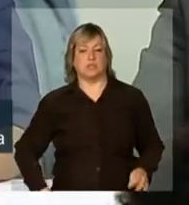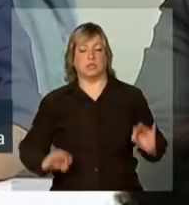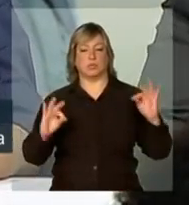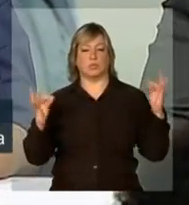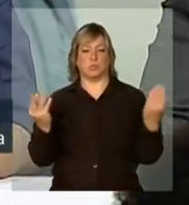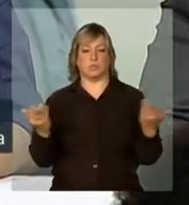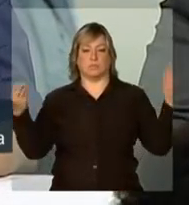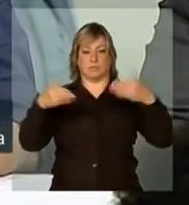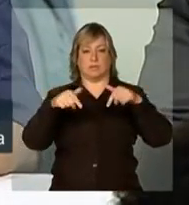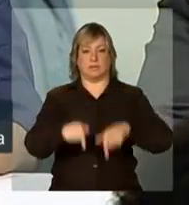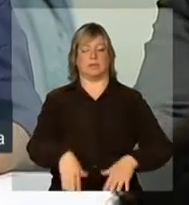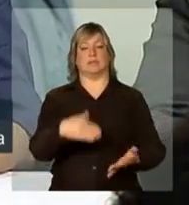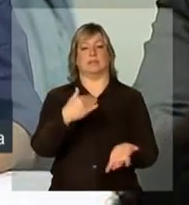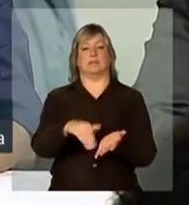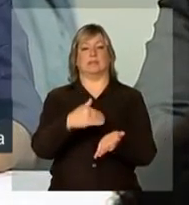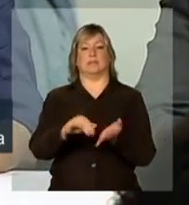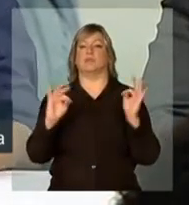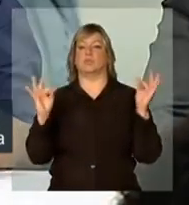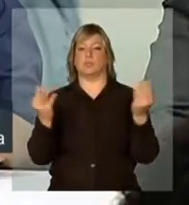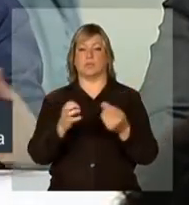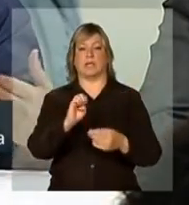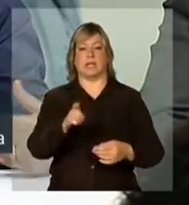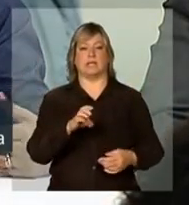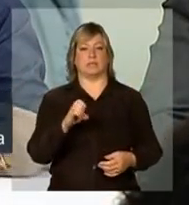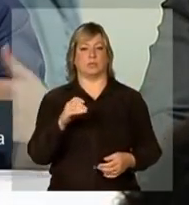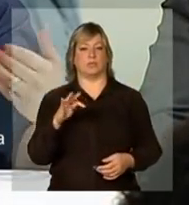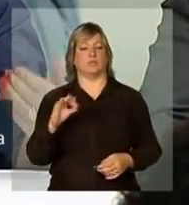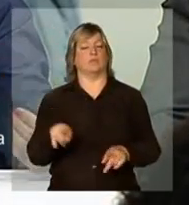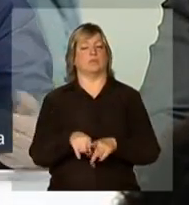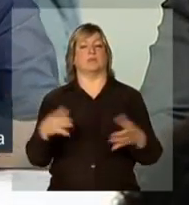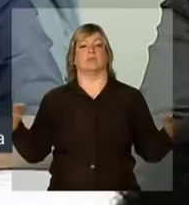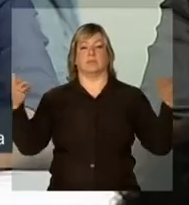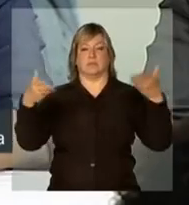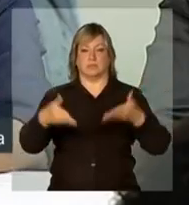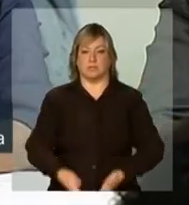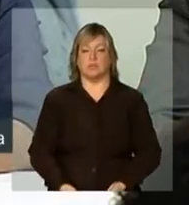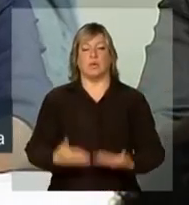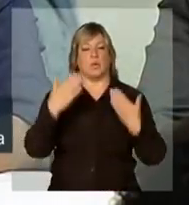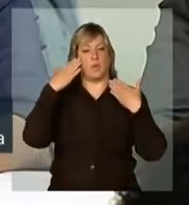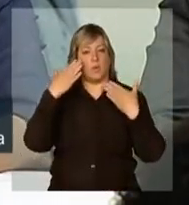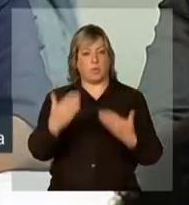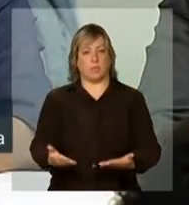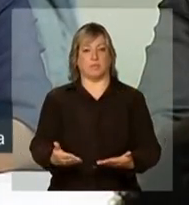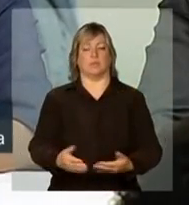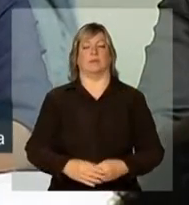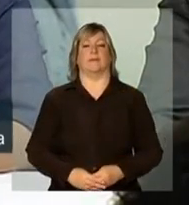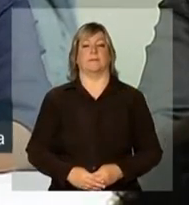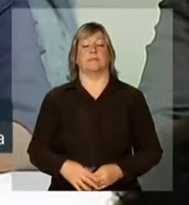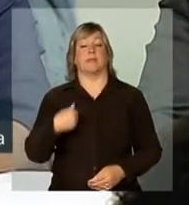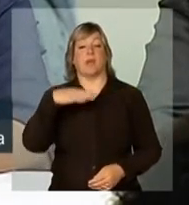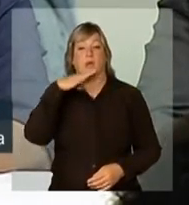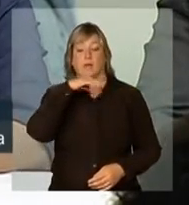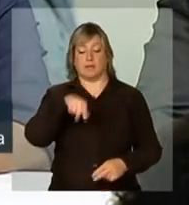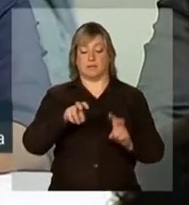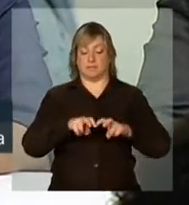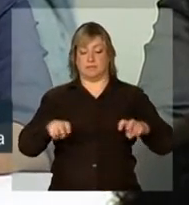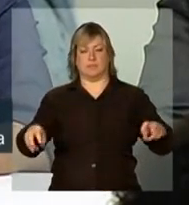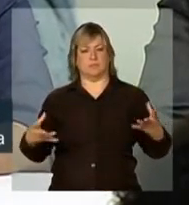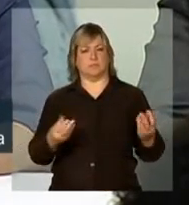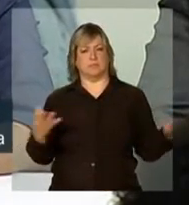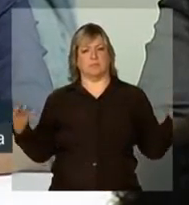Luía, os nossos secretários e secretárias executivas, secretário Dorico, Jorge Xedek. Acho que essa mesa demonstra mais